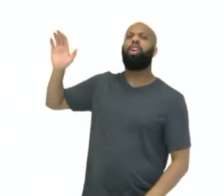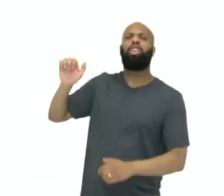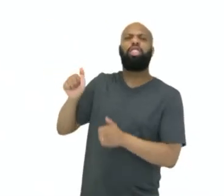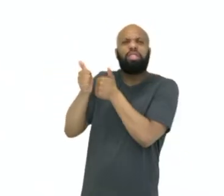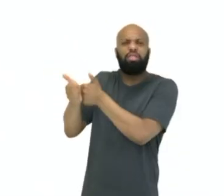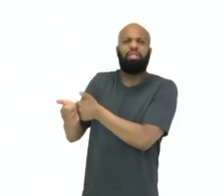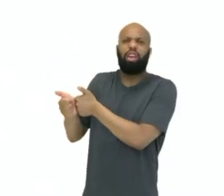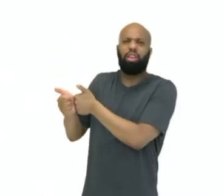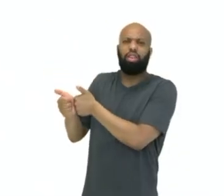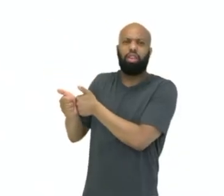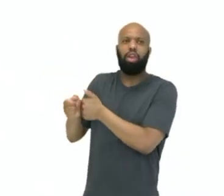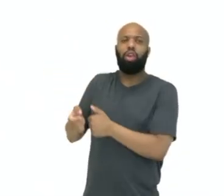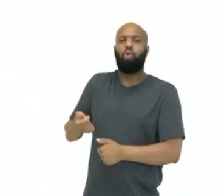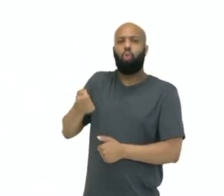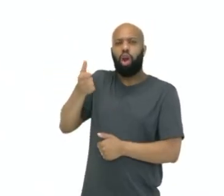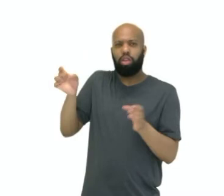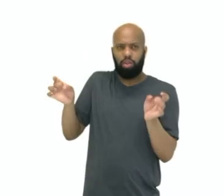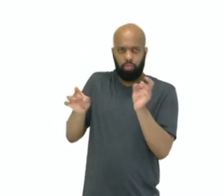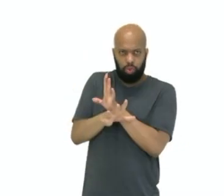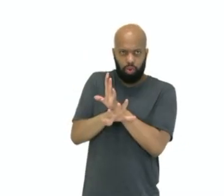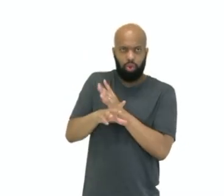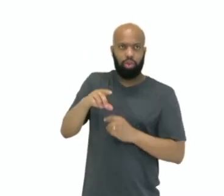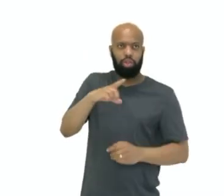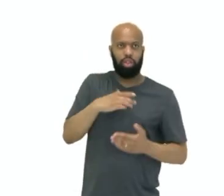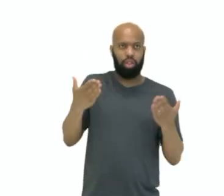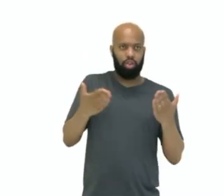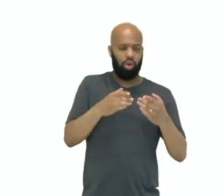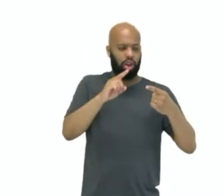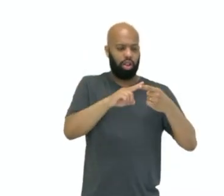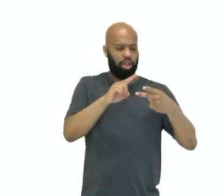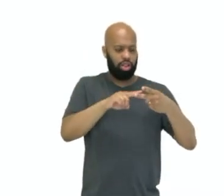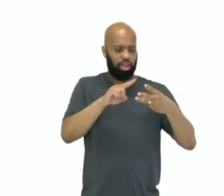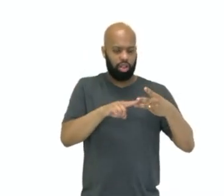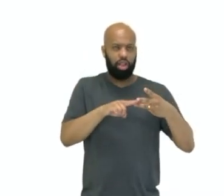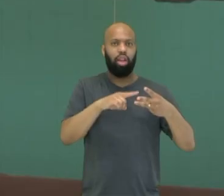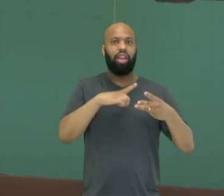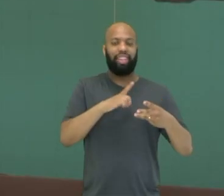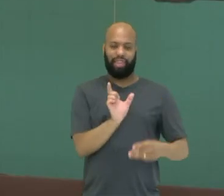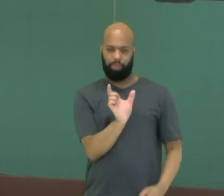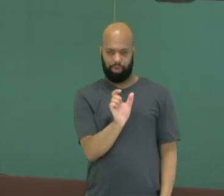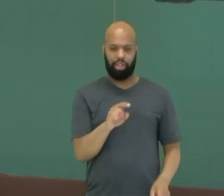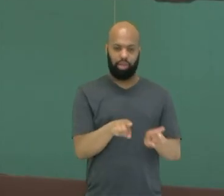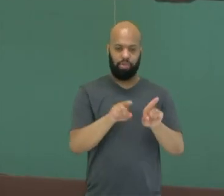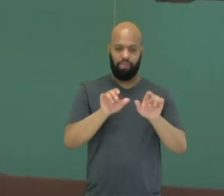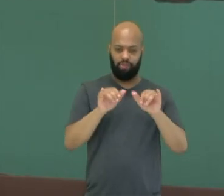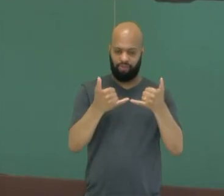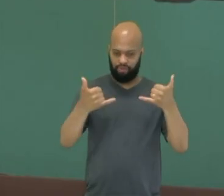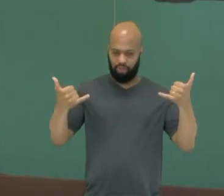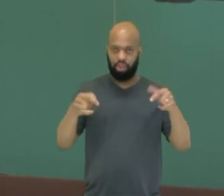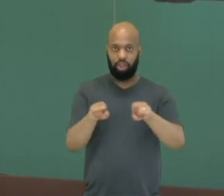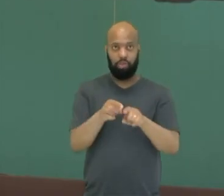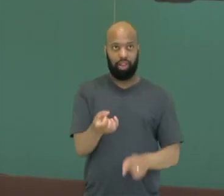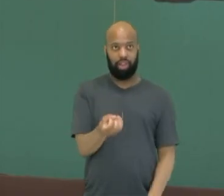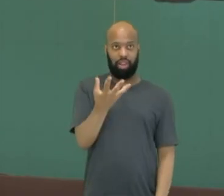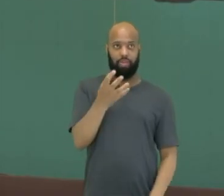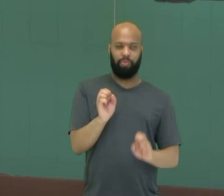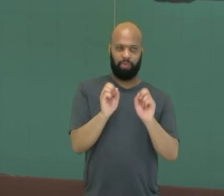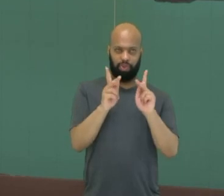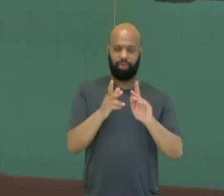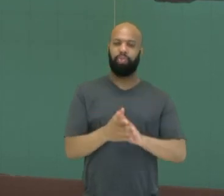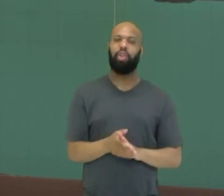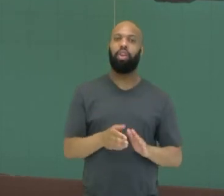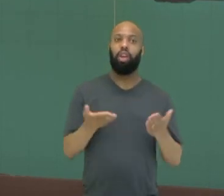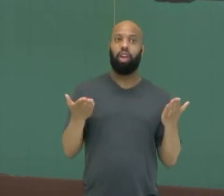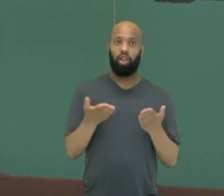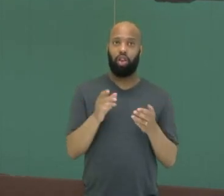quase pronto, só que ele está aberto. Nós temos os 3 componentes, a fonte, o fio que vai conduzir e a lâmpada.